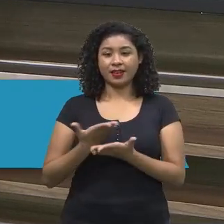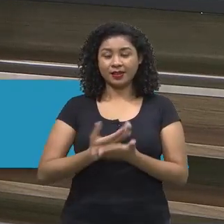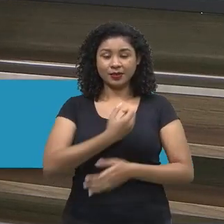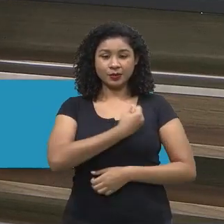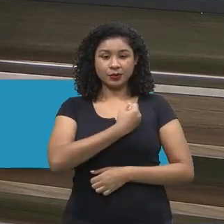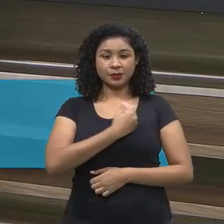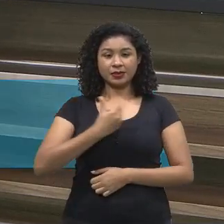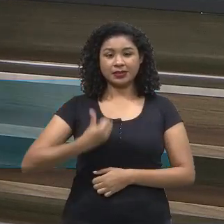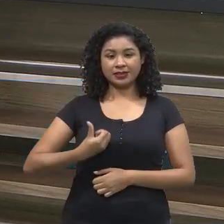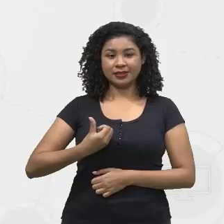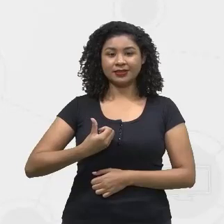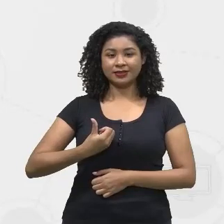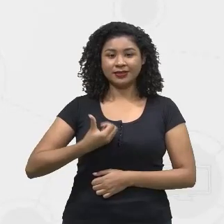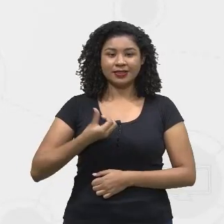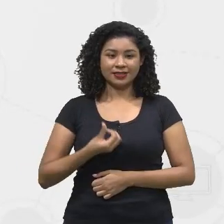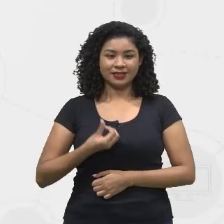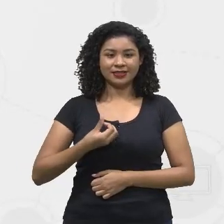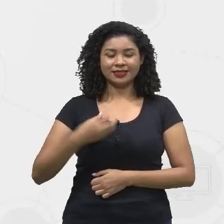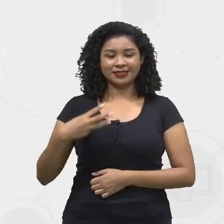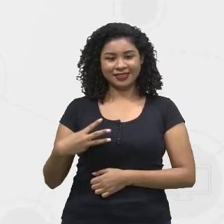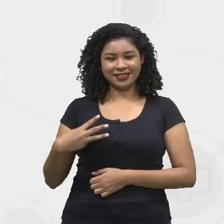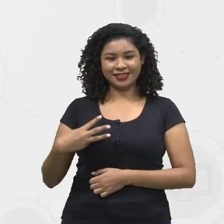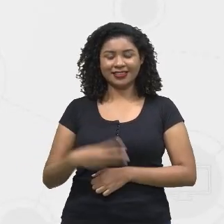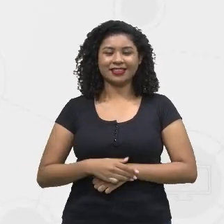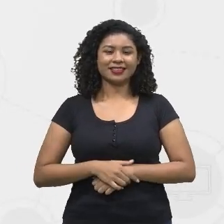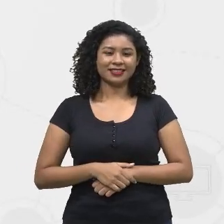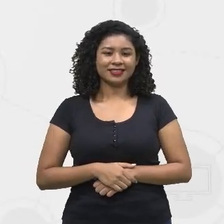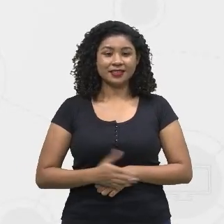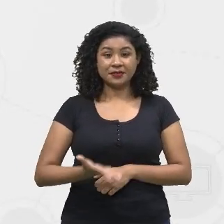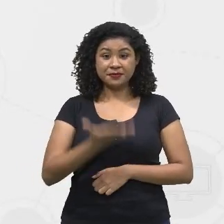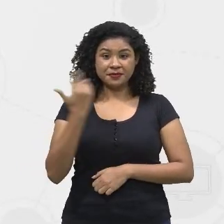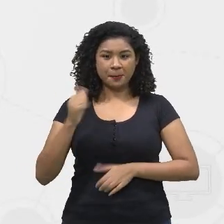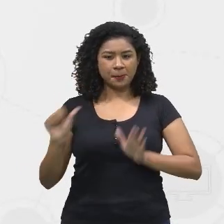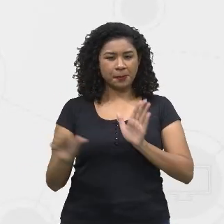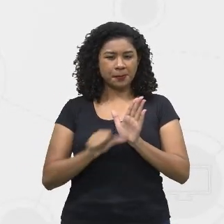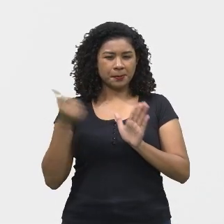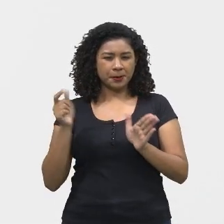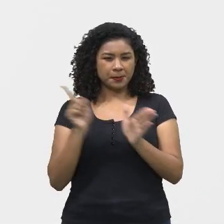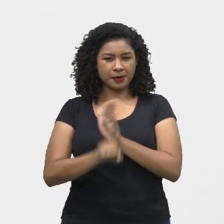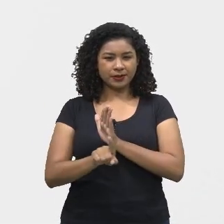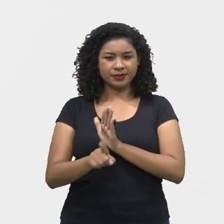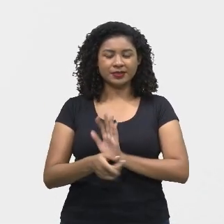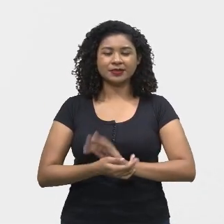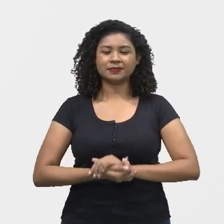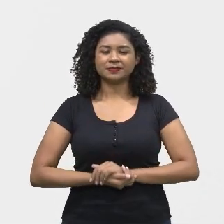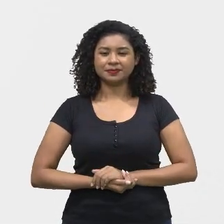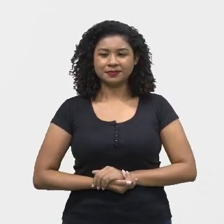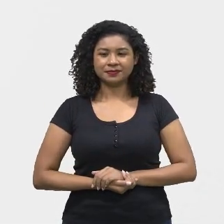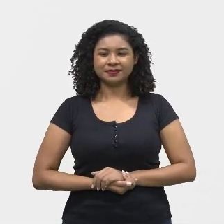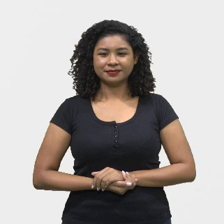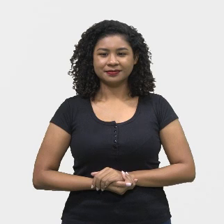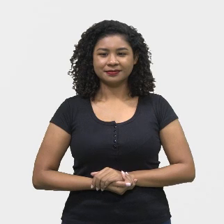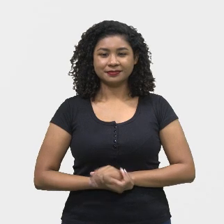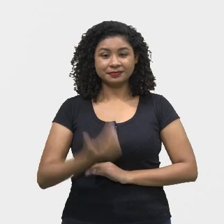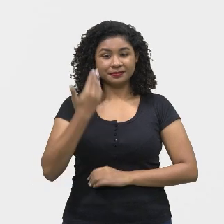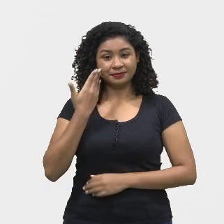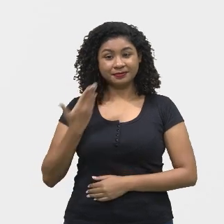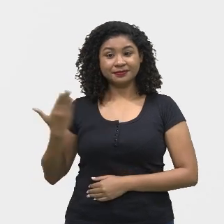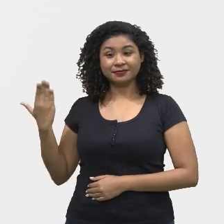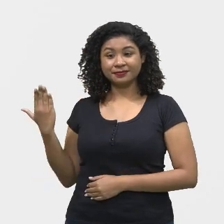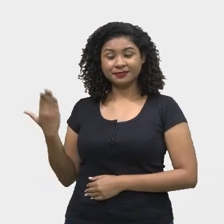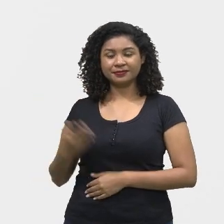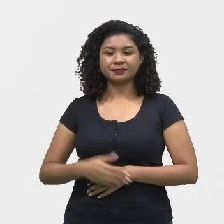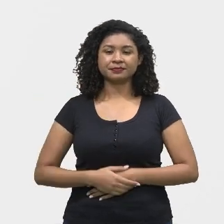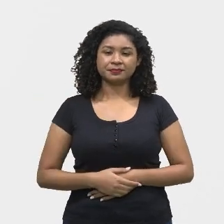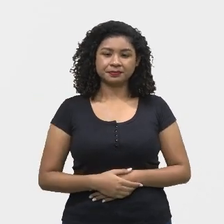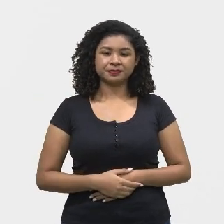número 163. Vamos lá para a primeira questão. Olha aí, a nossa primeira questão